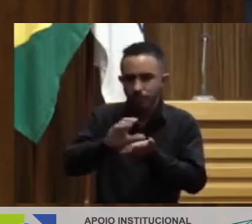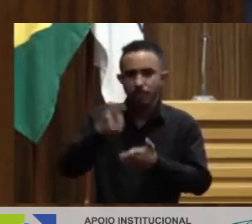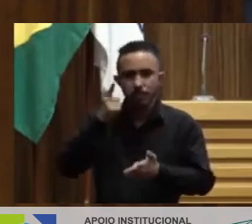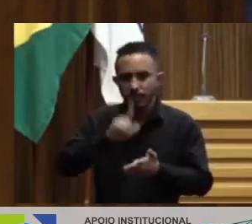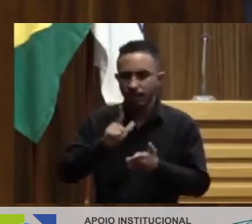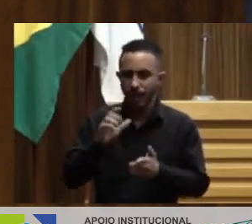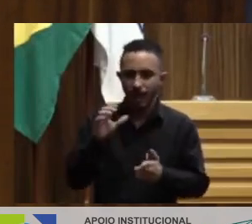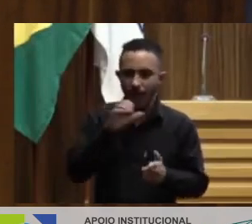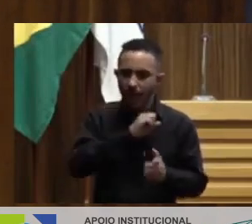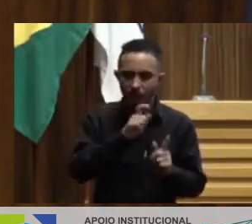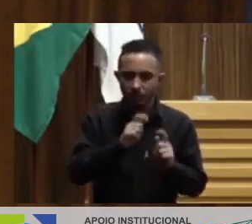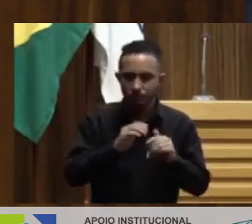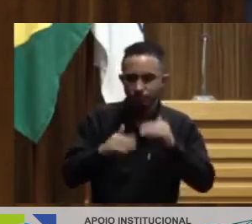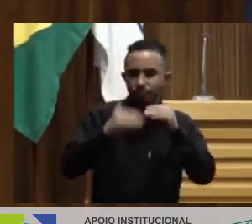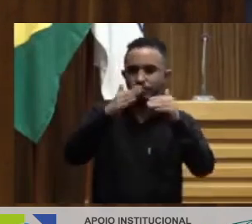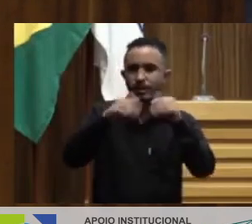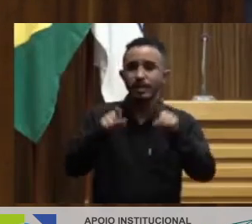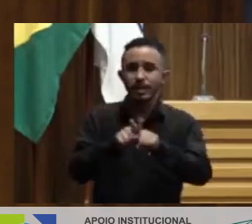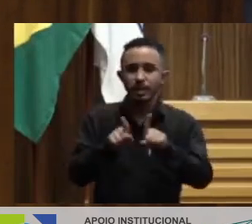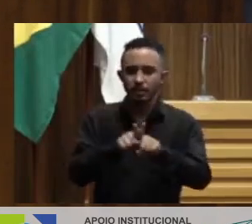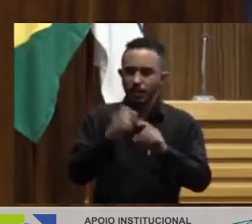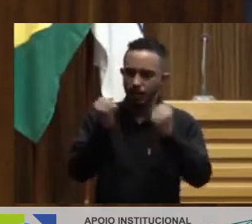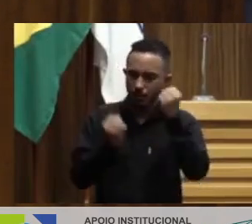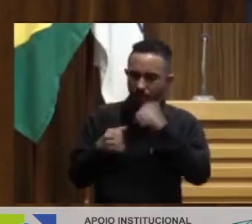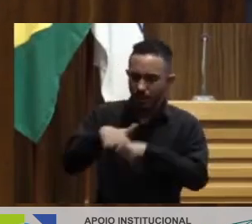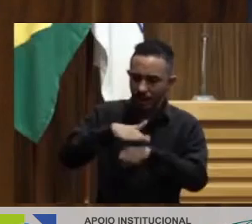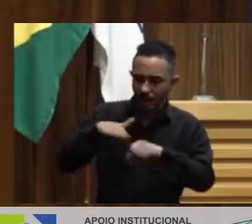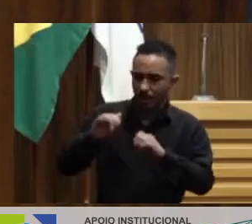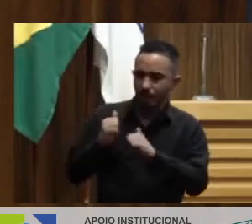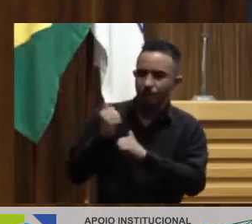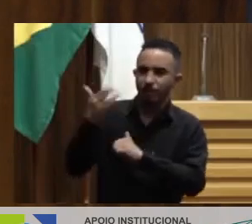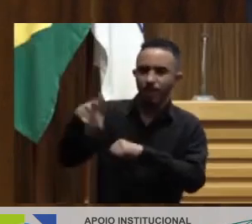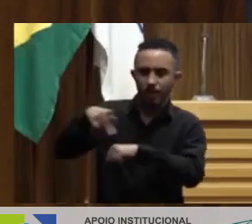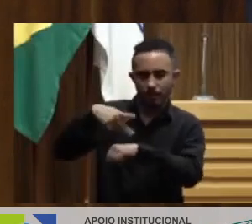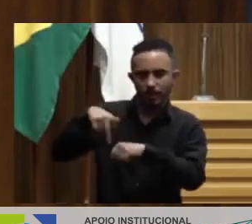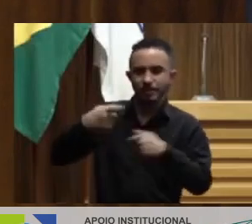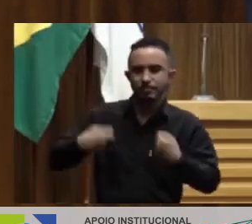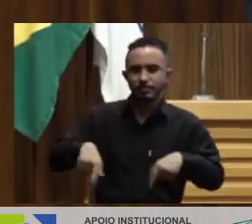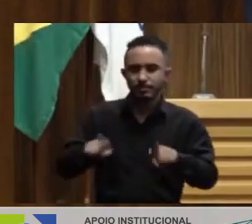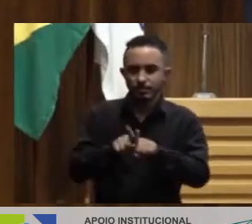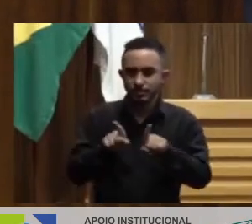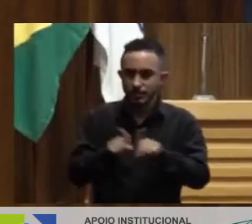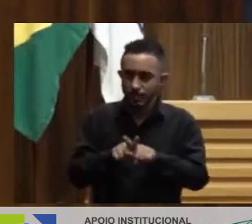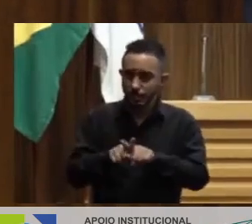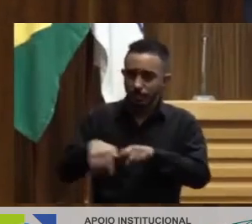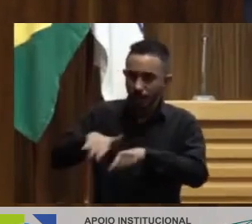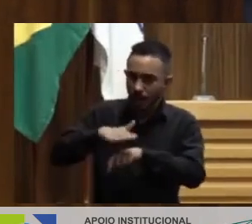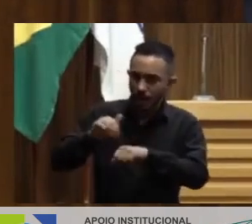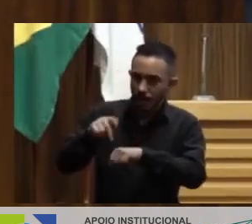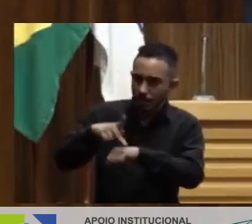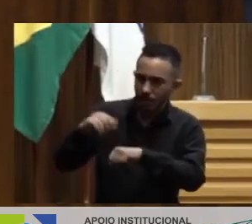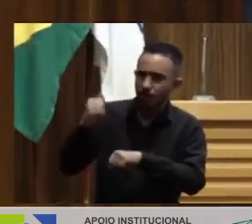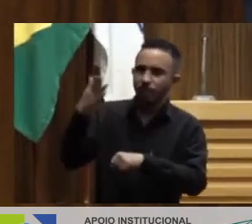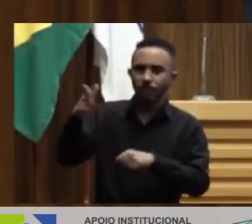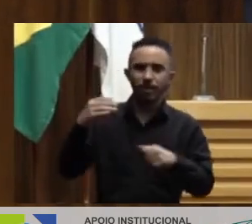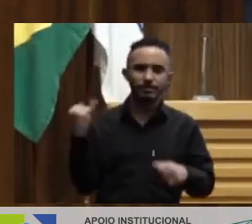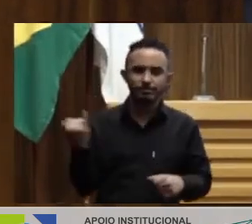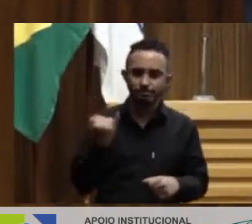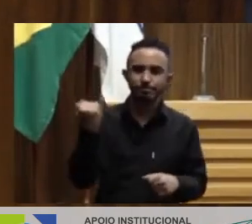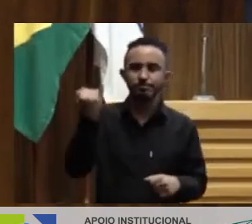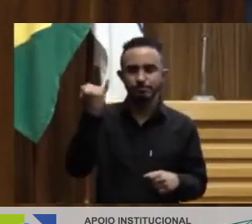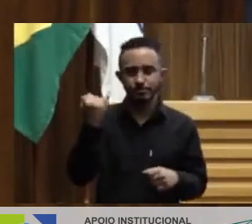E uma indústria exportadora, né? O comércio exterior, ele é extremamente relevante.